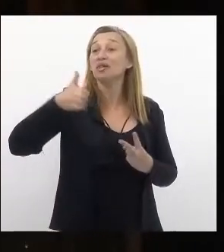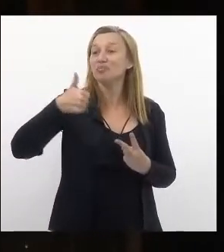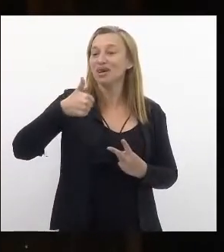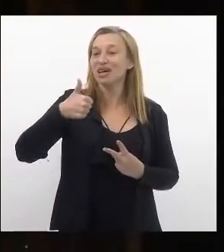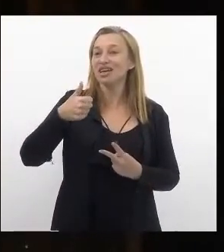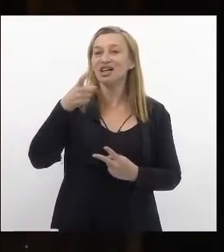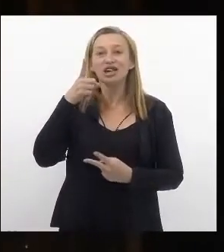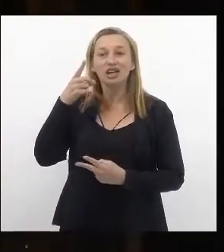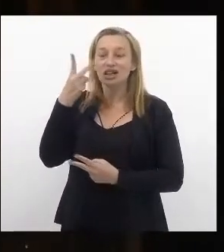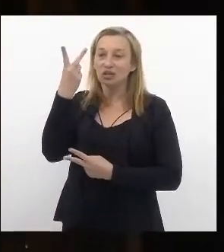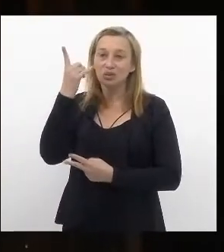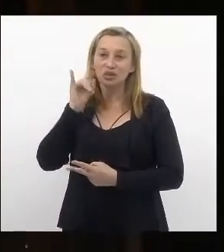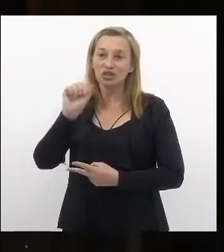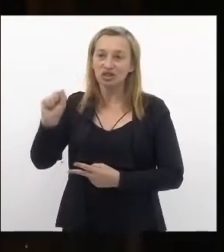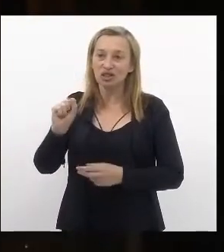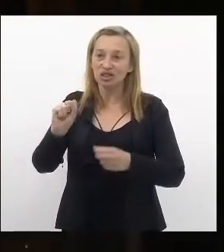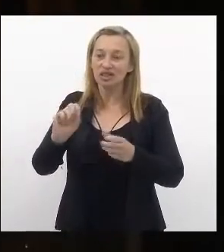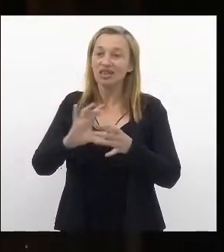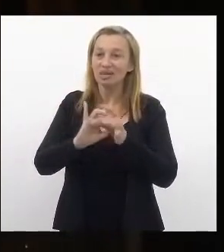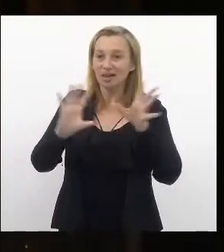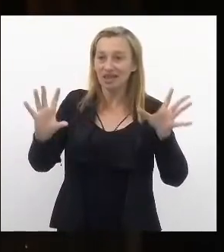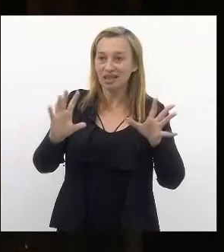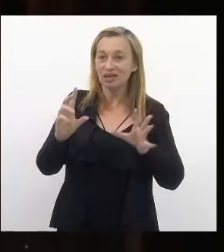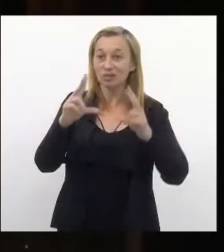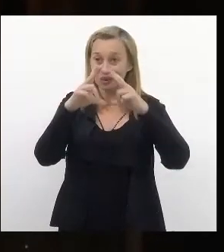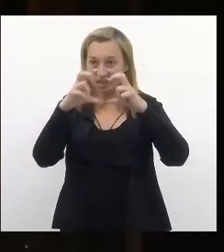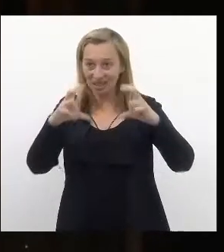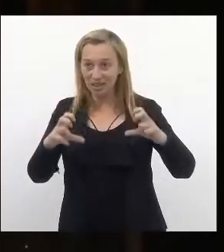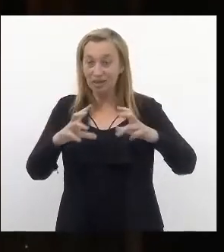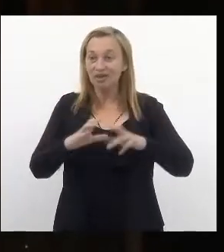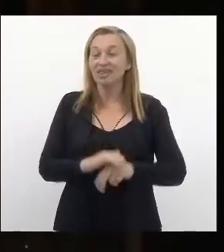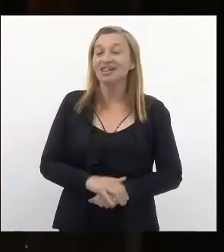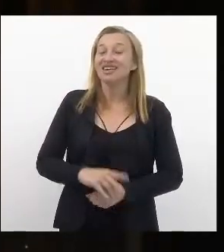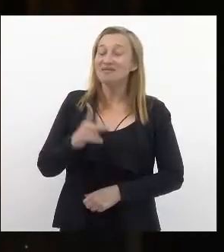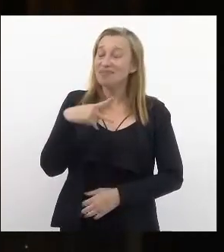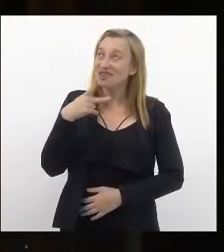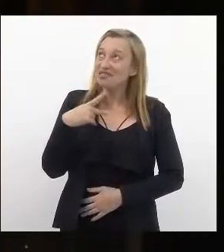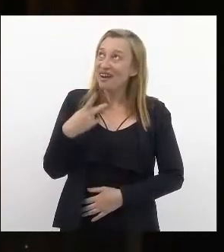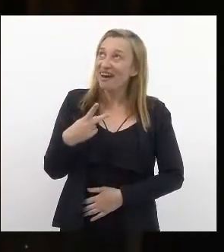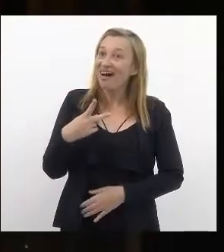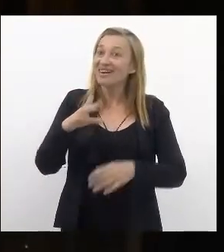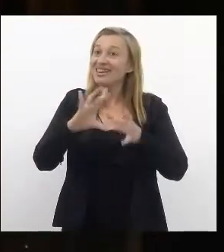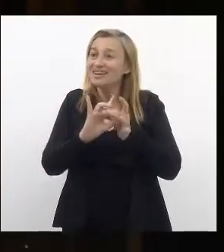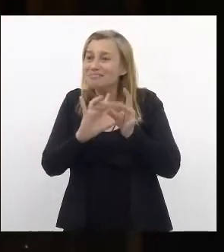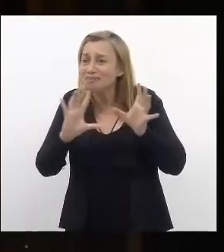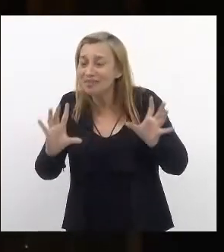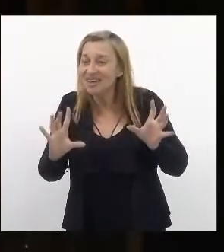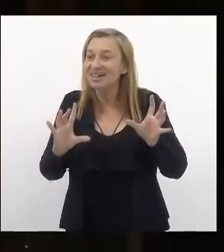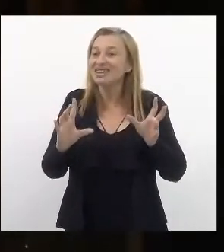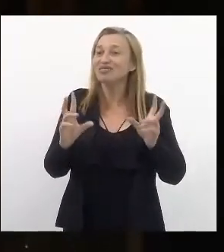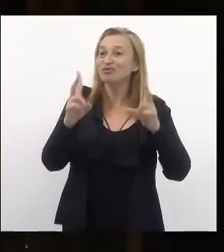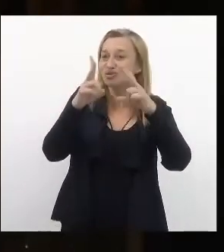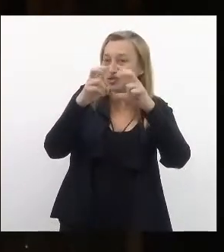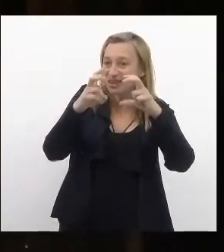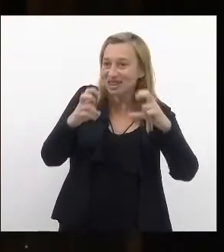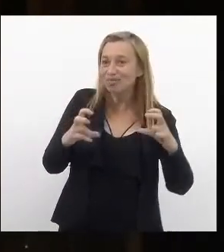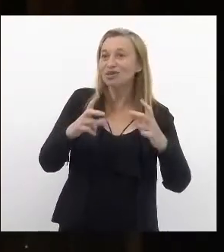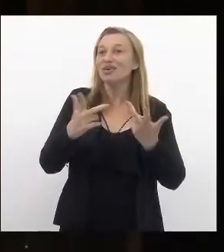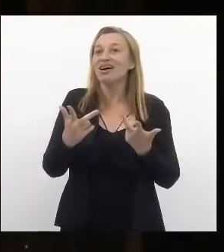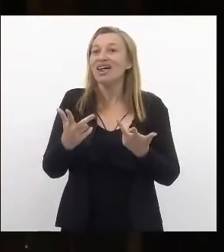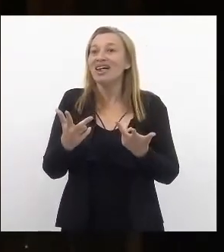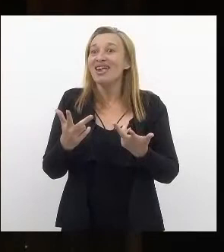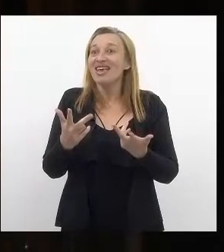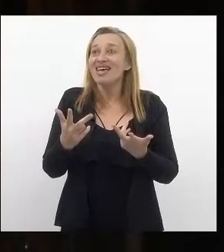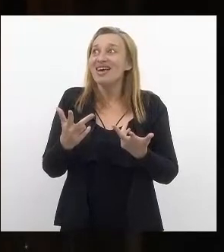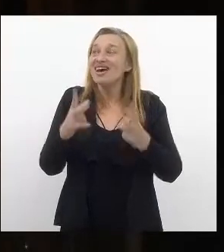dias nós comemoramos a independência do Líbano. E para falar da independência do Líbano, o